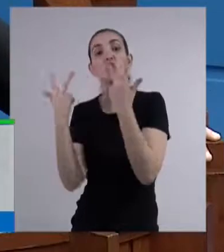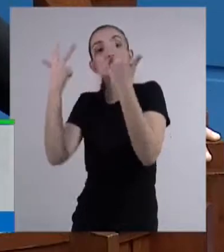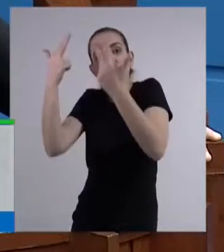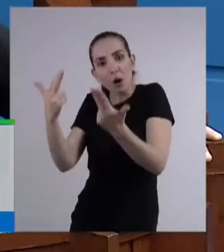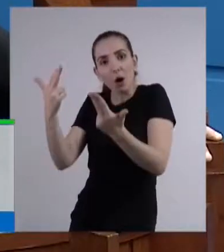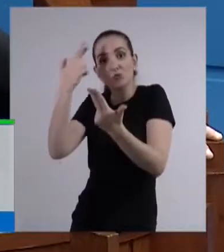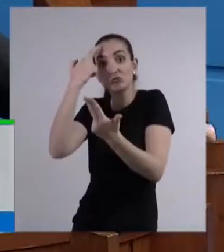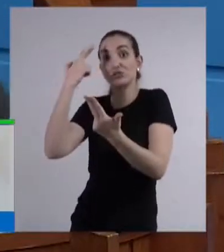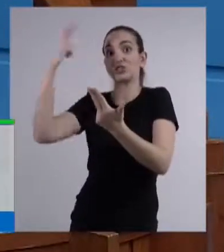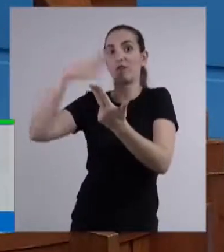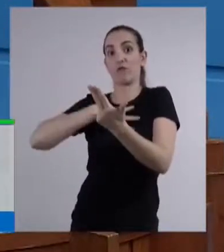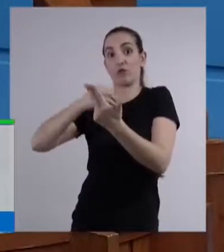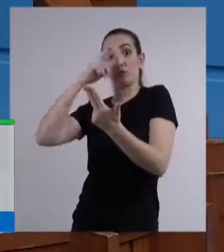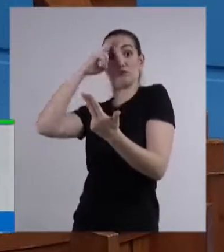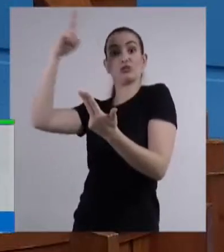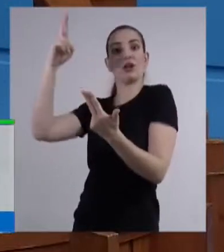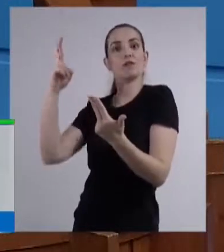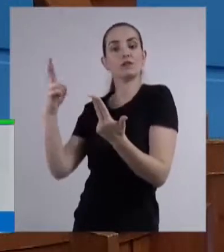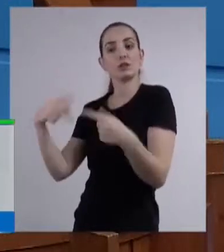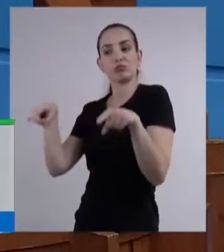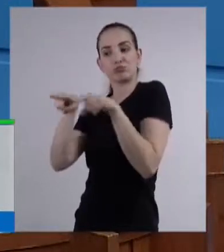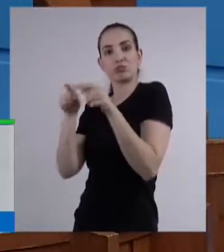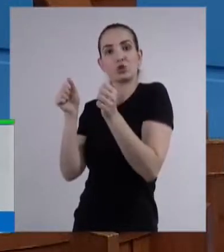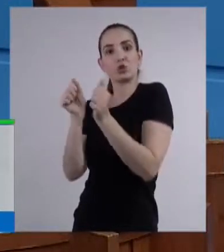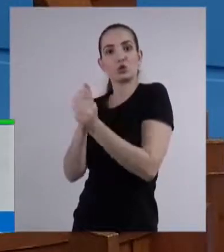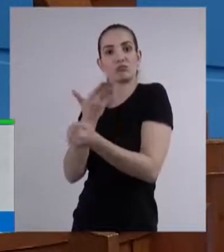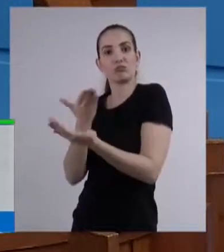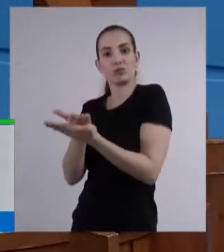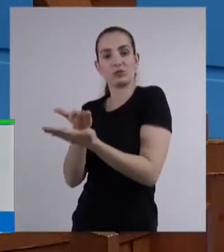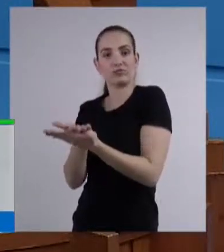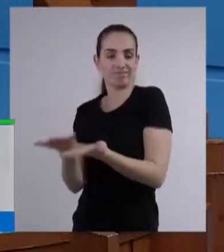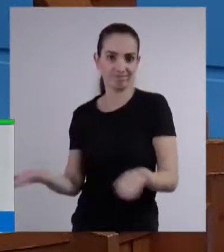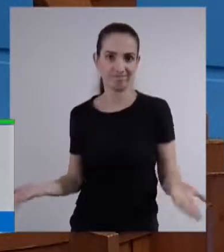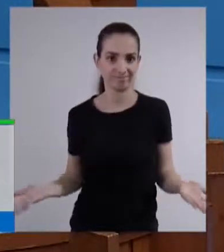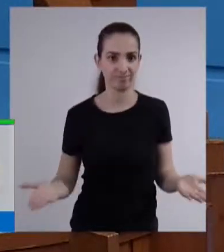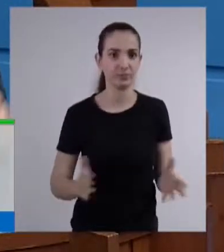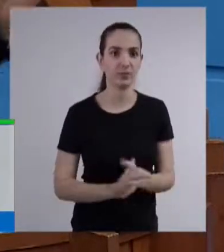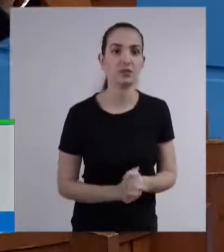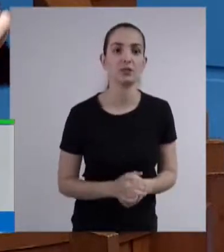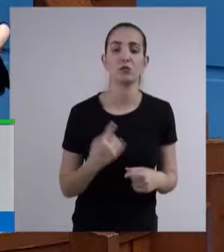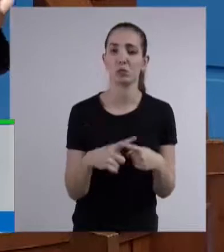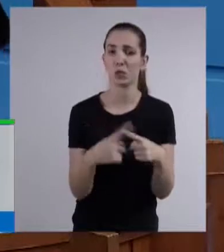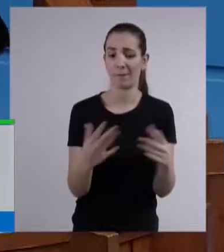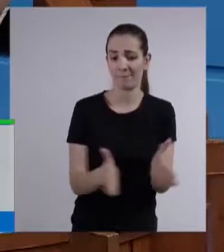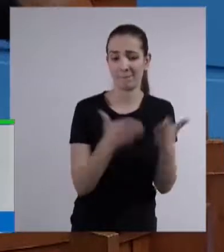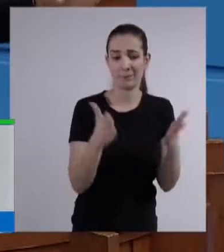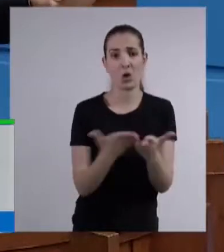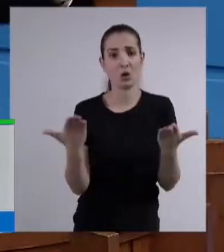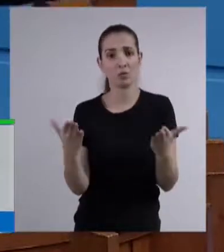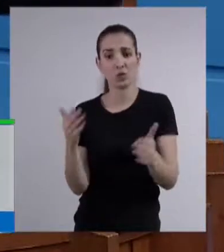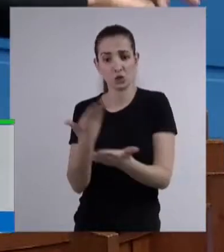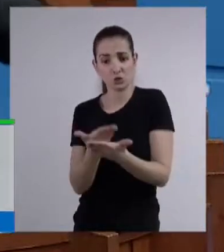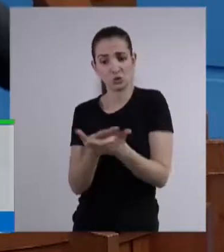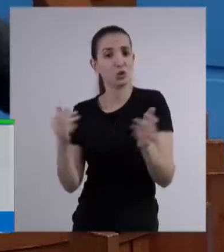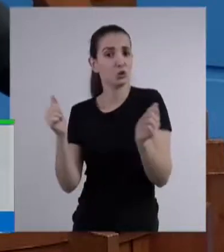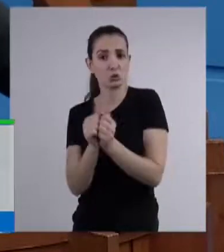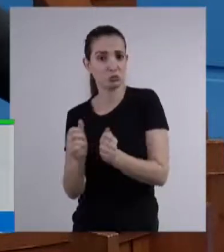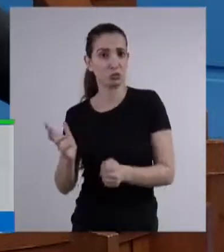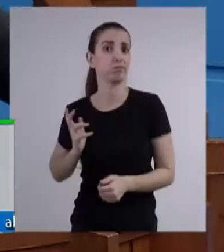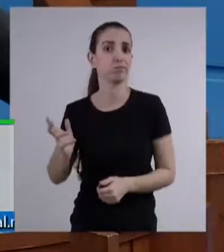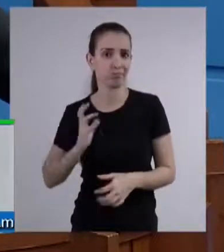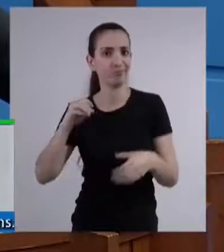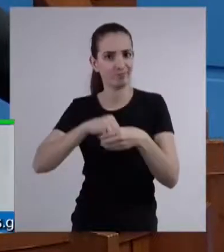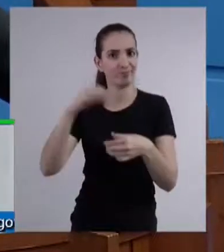A elite não faz a política dos direitos para todos, faz uma política de privilégios para